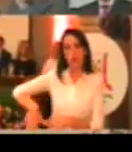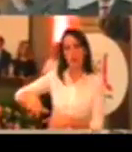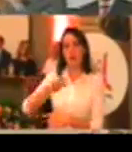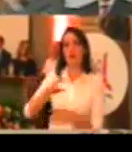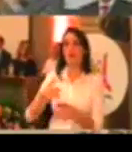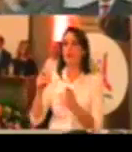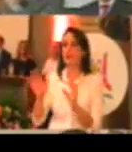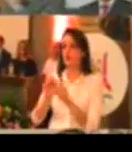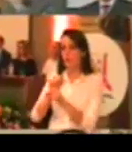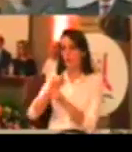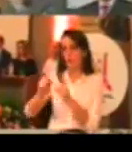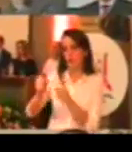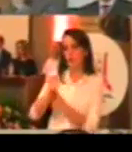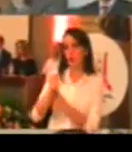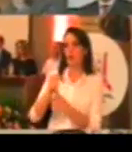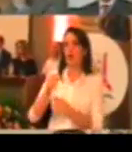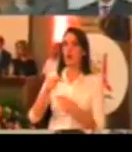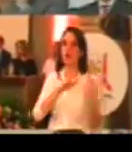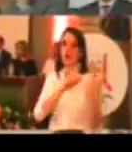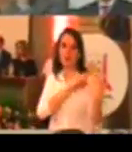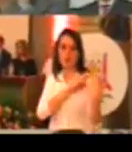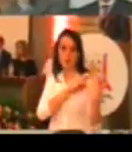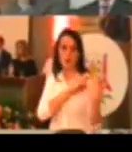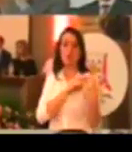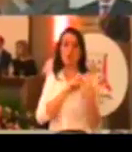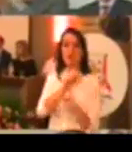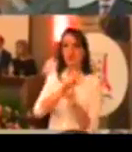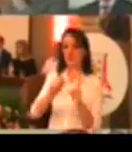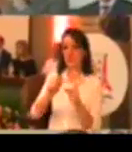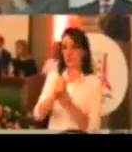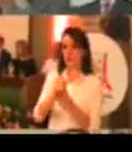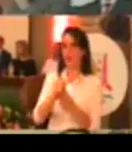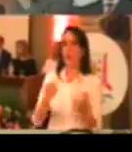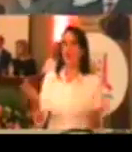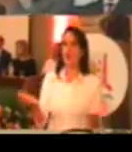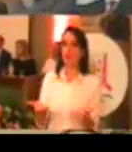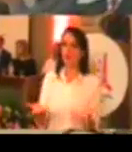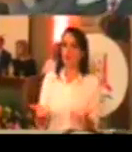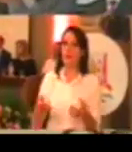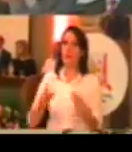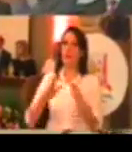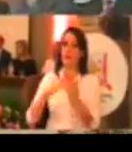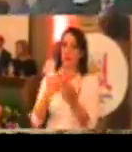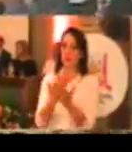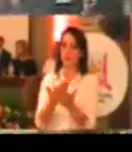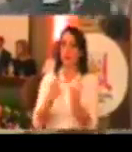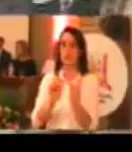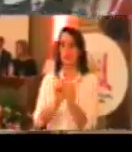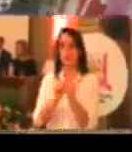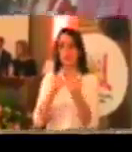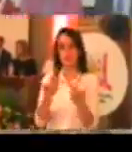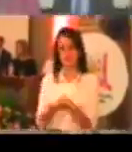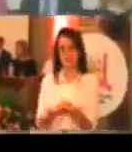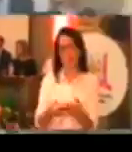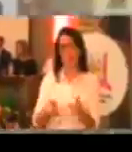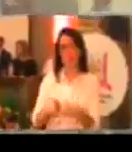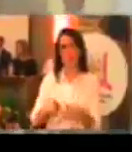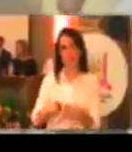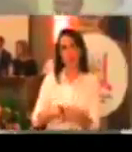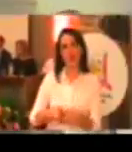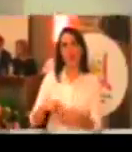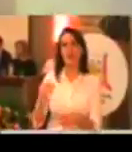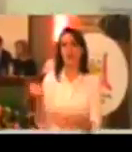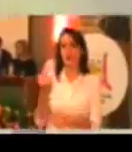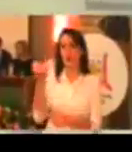com a sociedade, promovendo ações de responsabilidade social. As ações da Escola do Legislativo